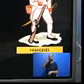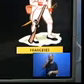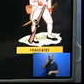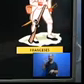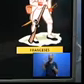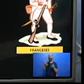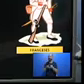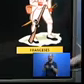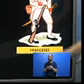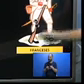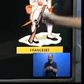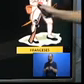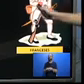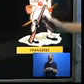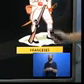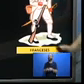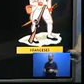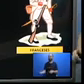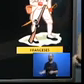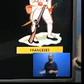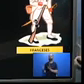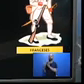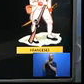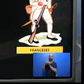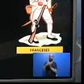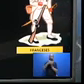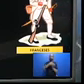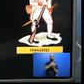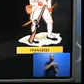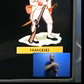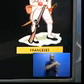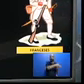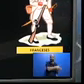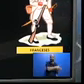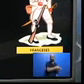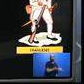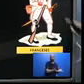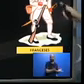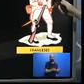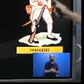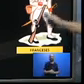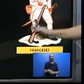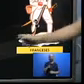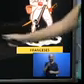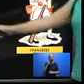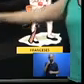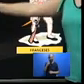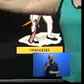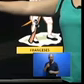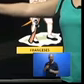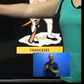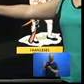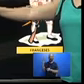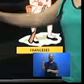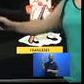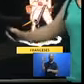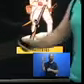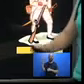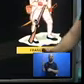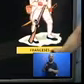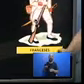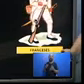pau-brasil também. Olha aí onde entra o personagem franceses. Os franceses também